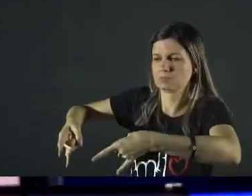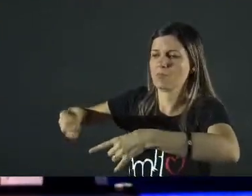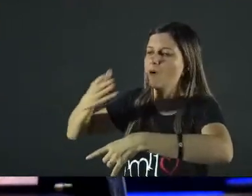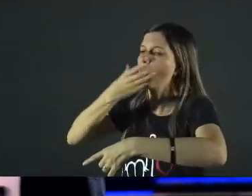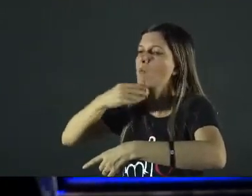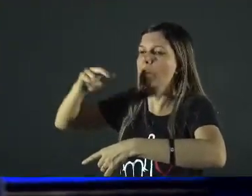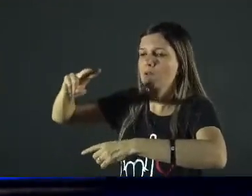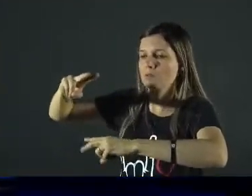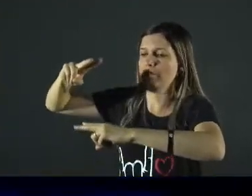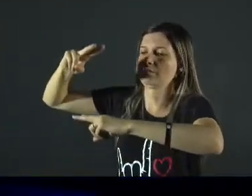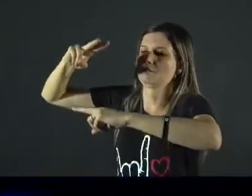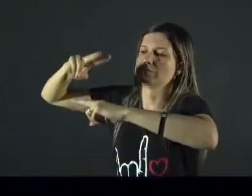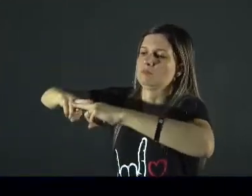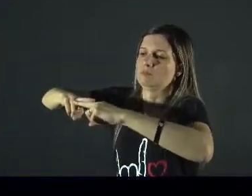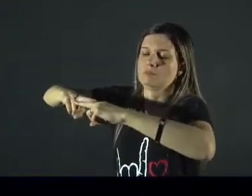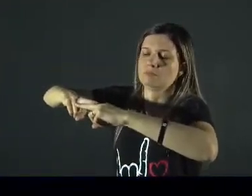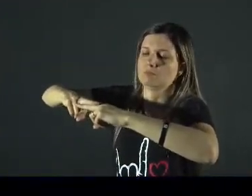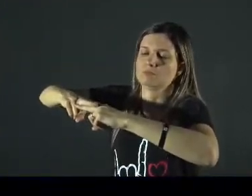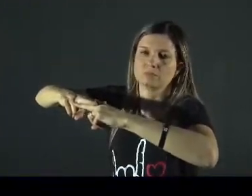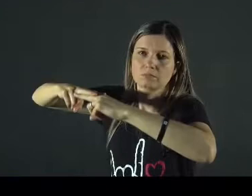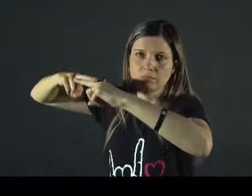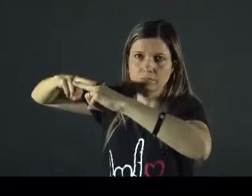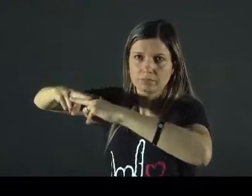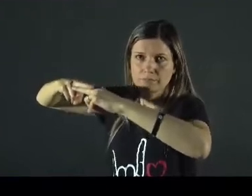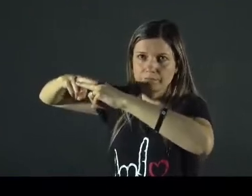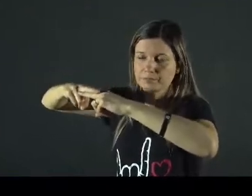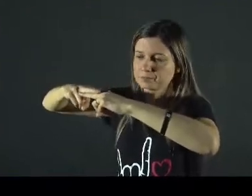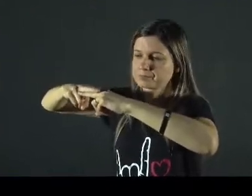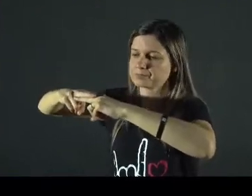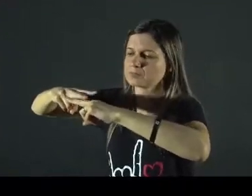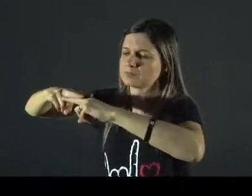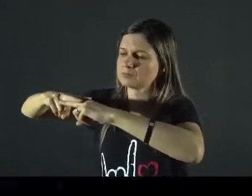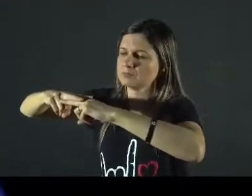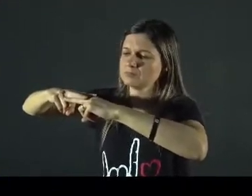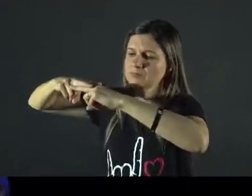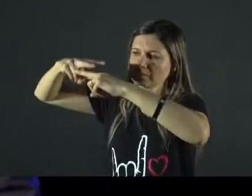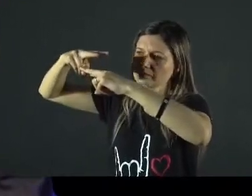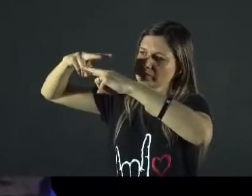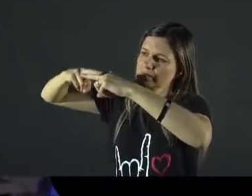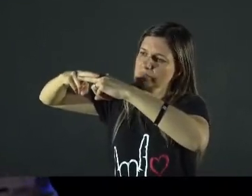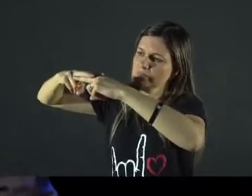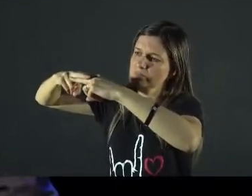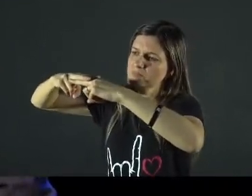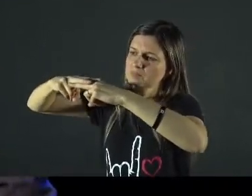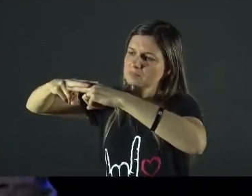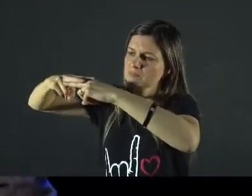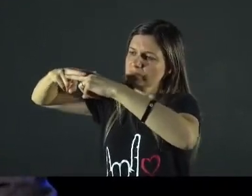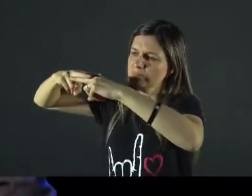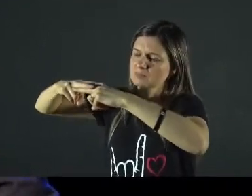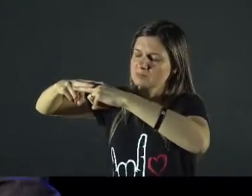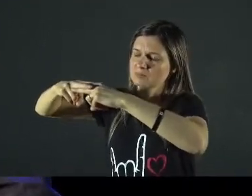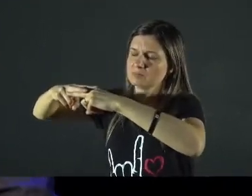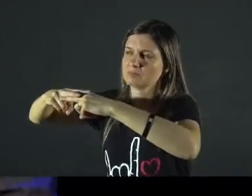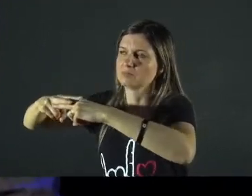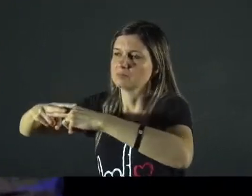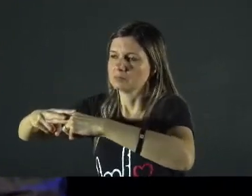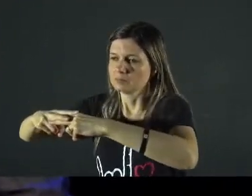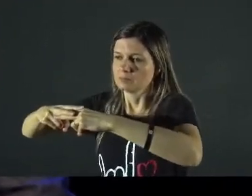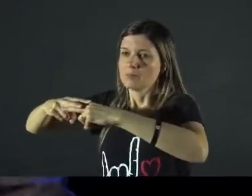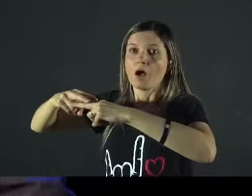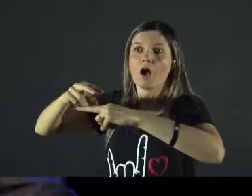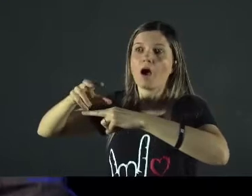garoto. Boca com boca, mão com mão, pé com pé. E o garoto